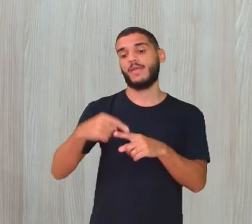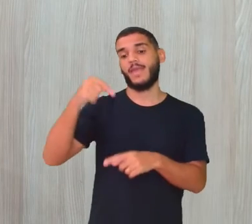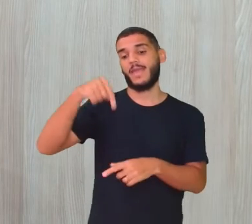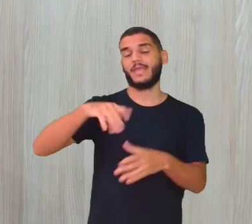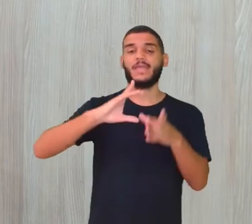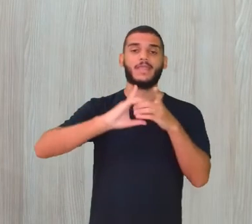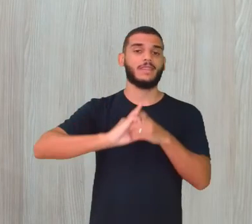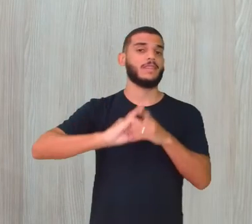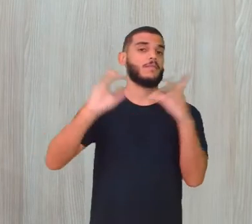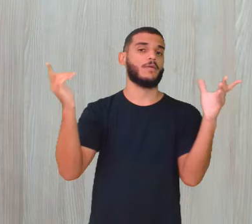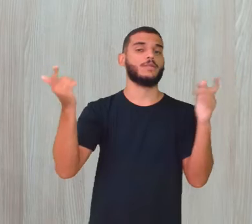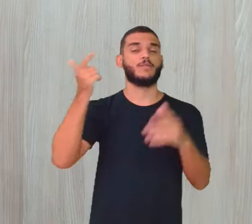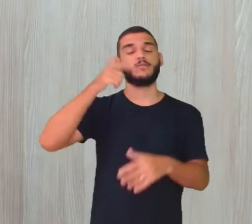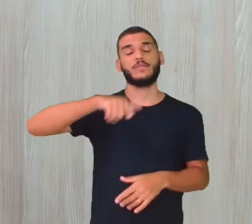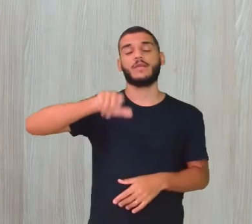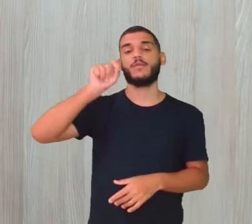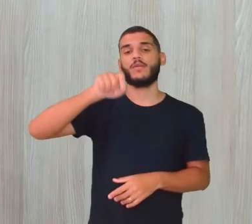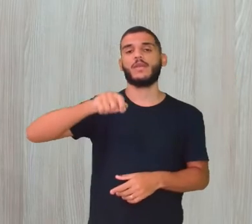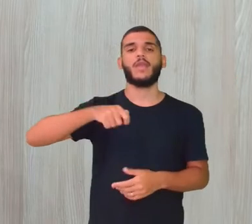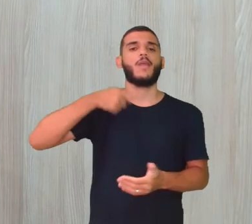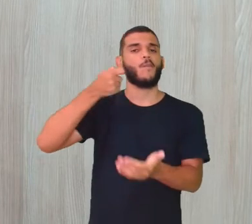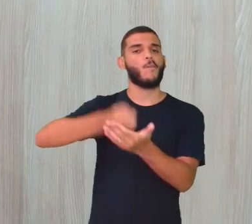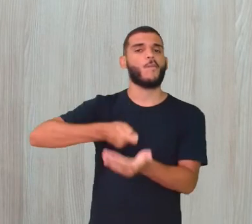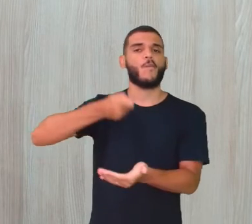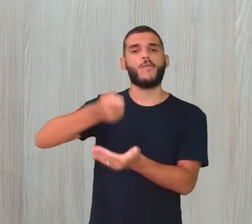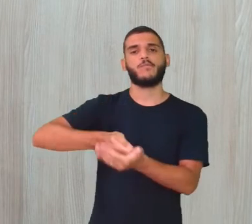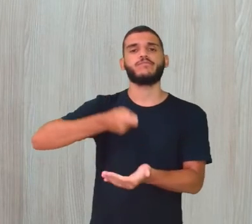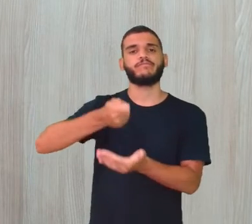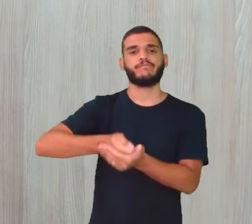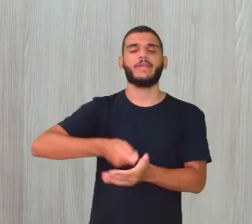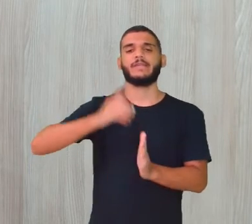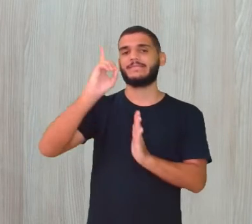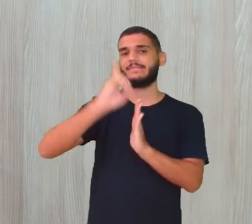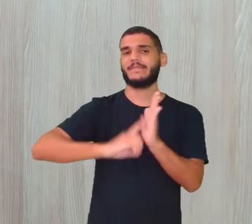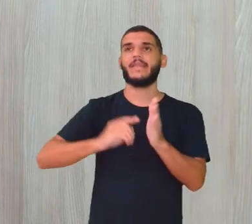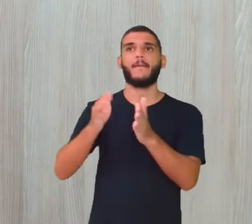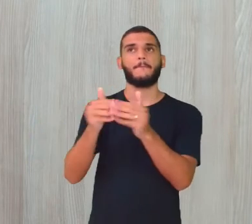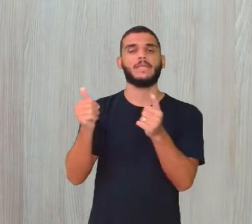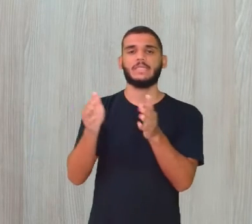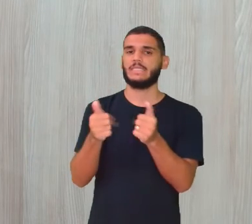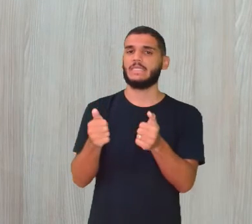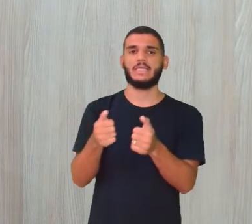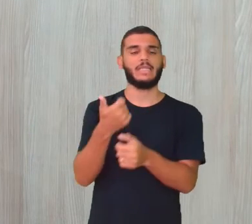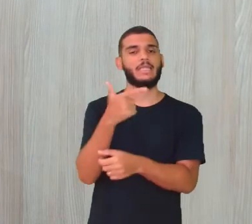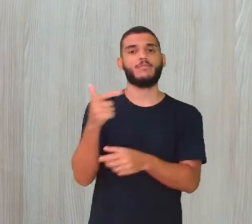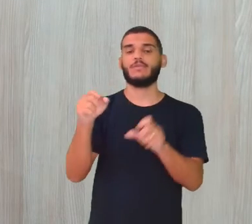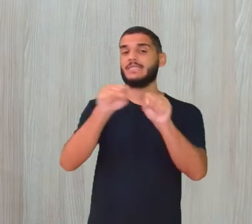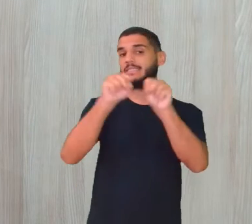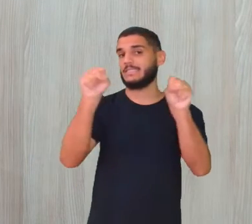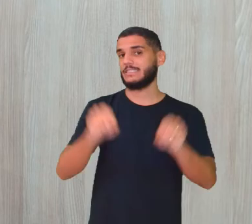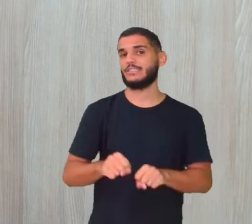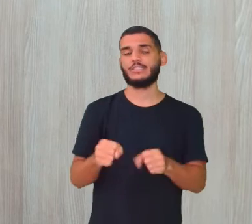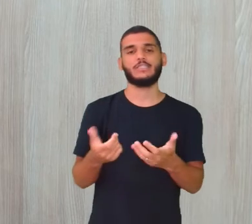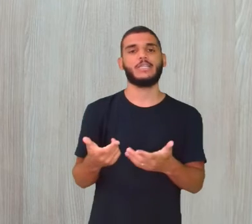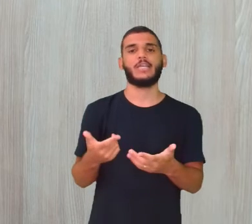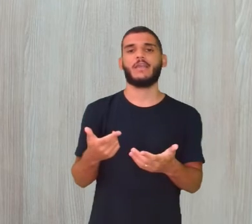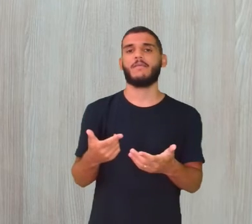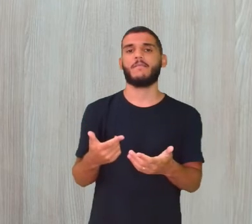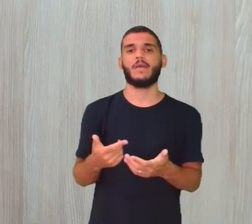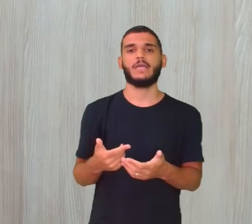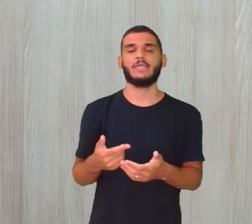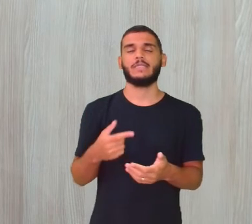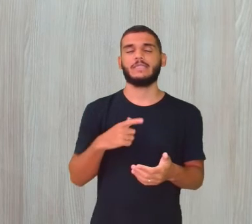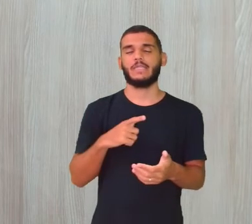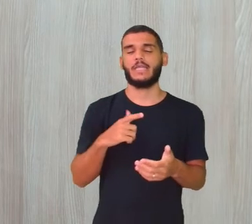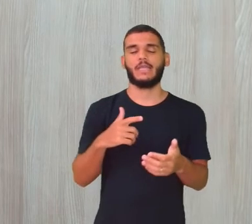gente consegue lutar, exigir os nossos direitos, né? Em nenhum outro sistema, regime político é